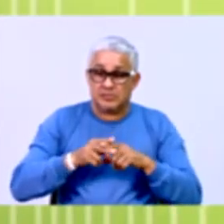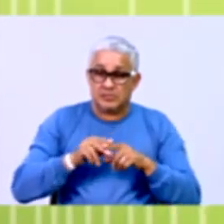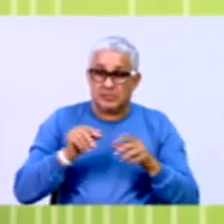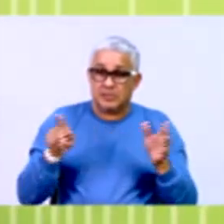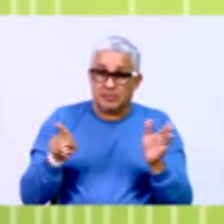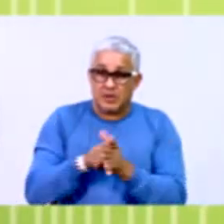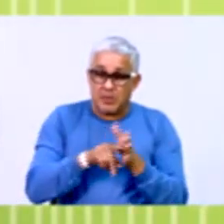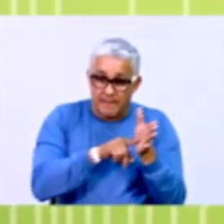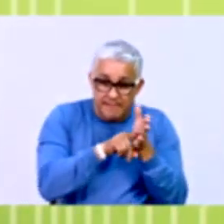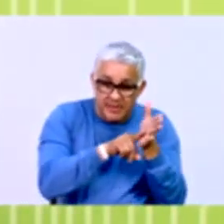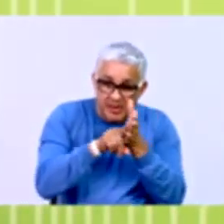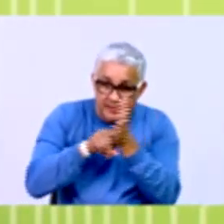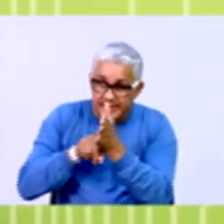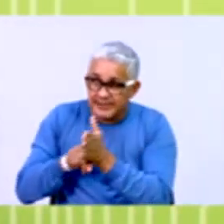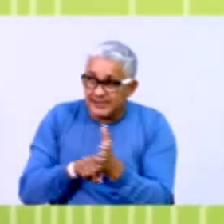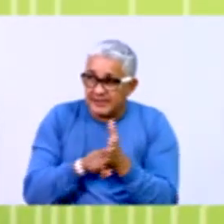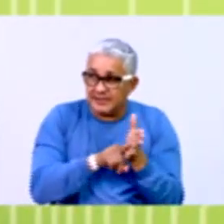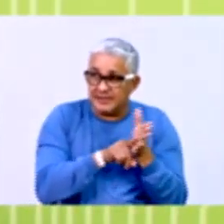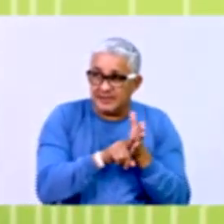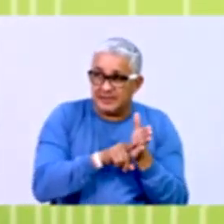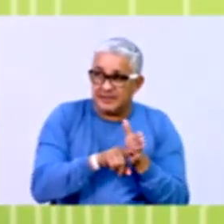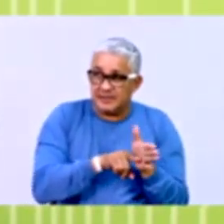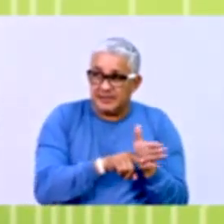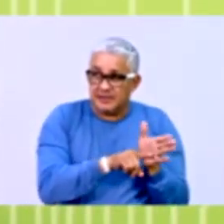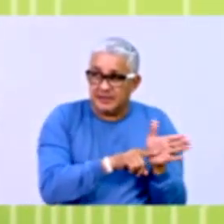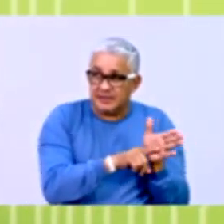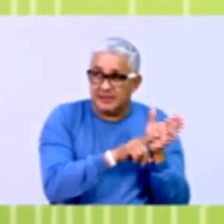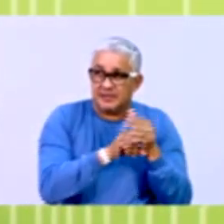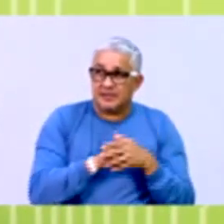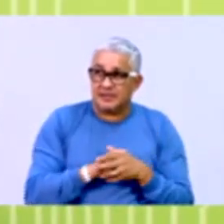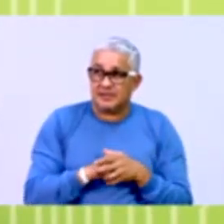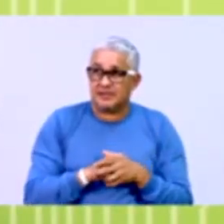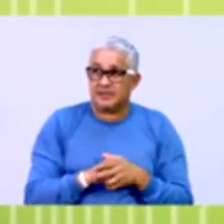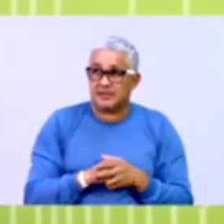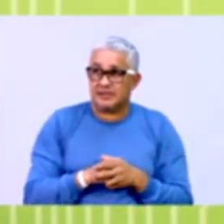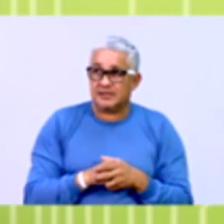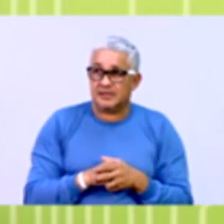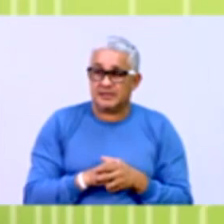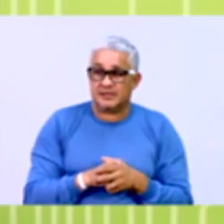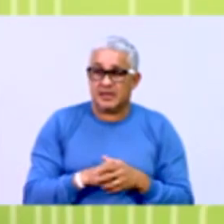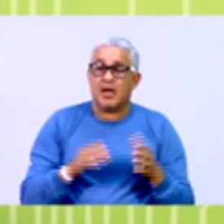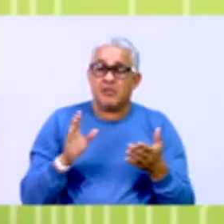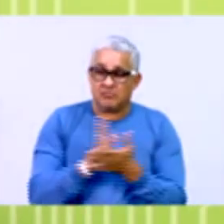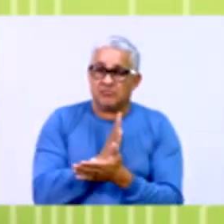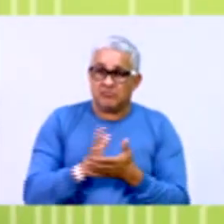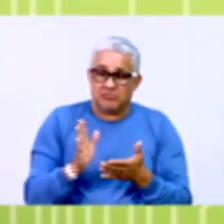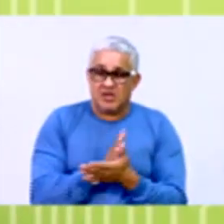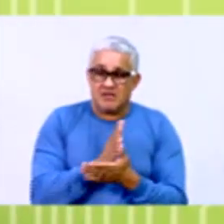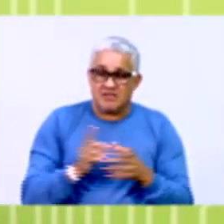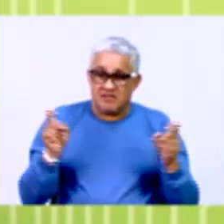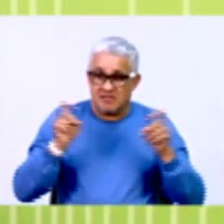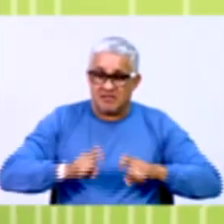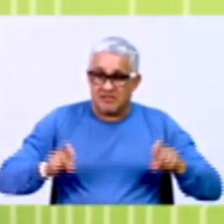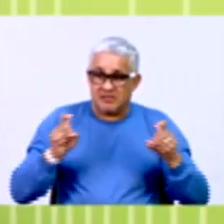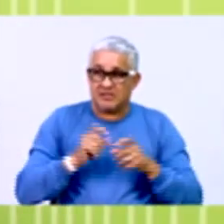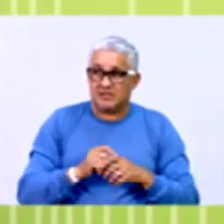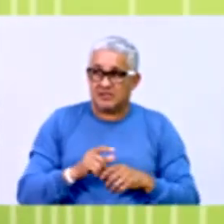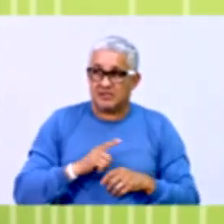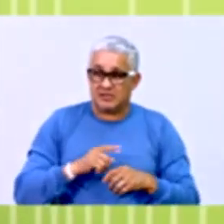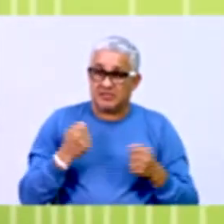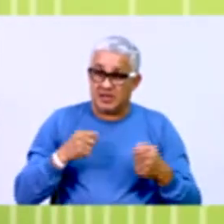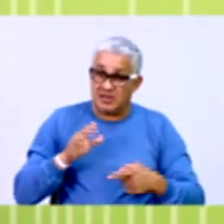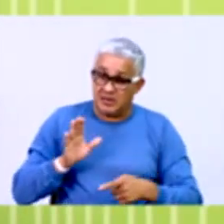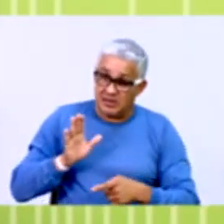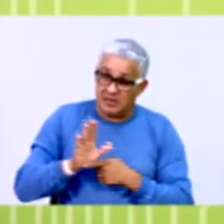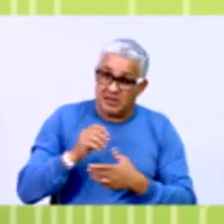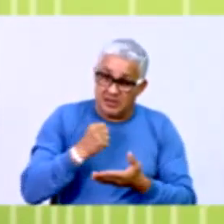também, né? Mesmo que com controles ainda não tão aprimorados, mas o computador não deixou de ser um coadjuvante,